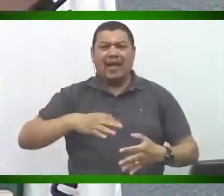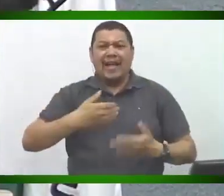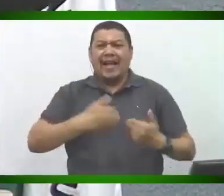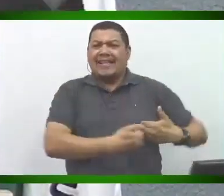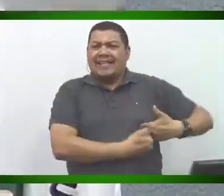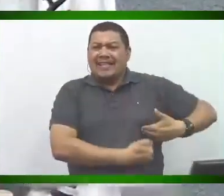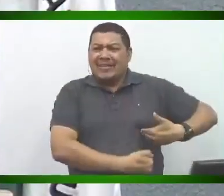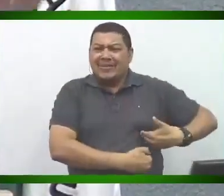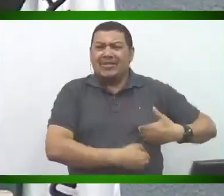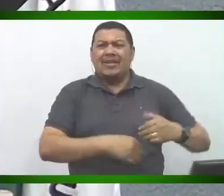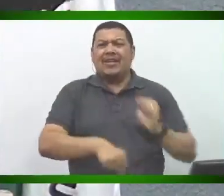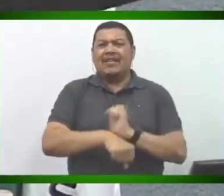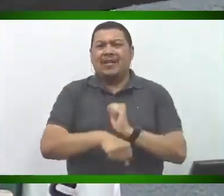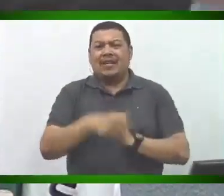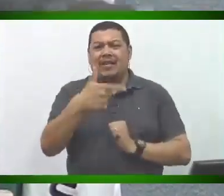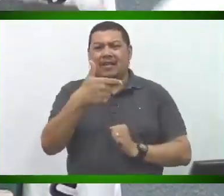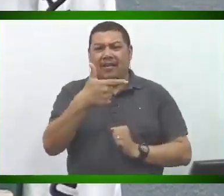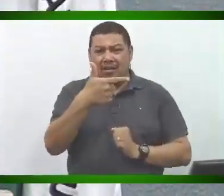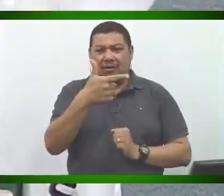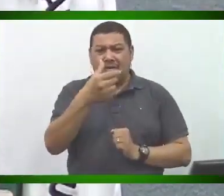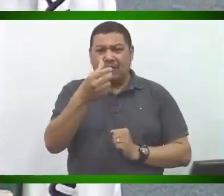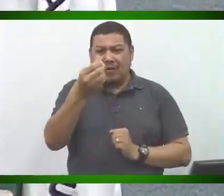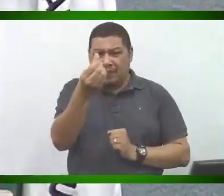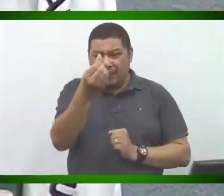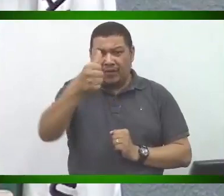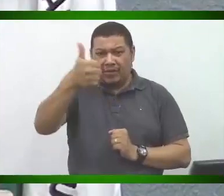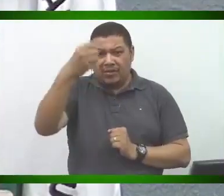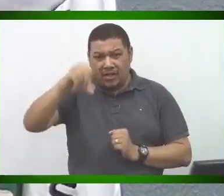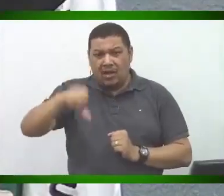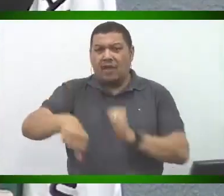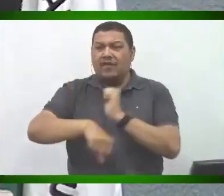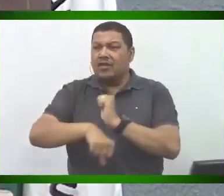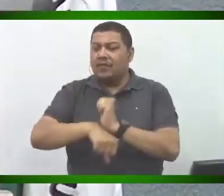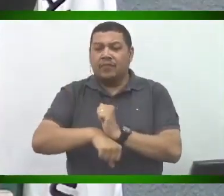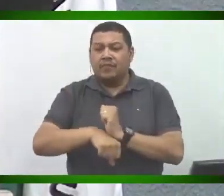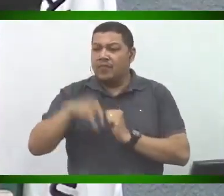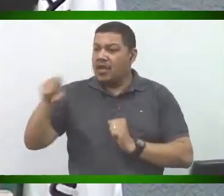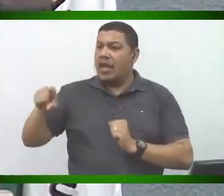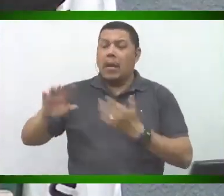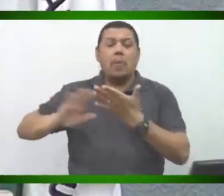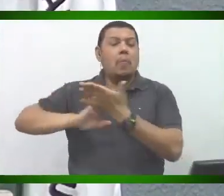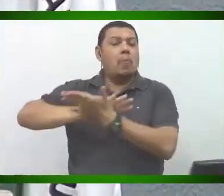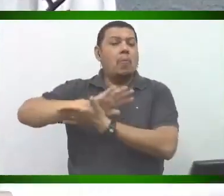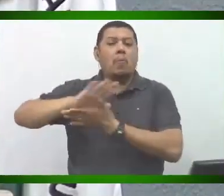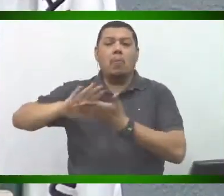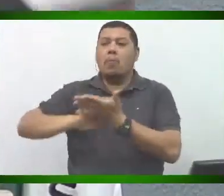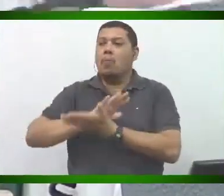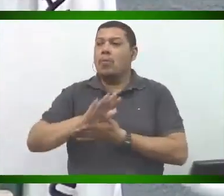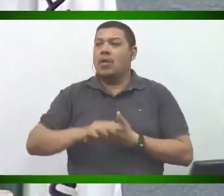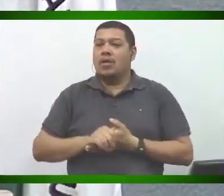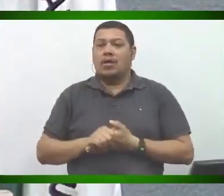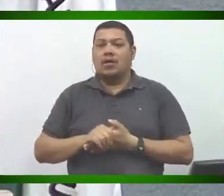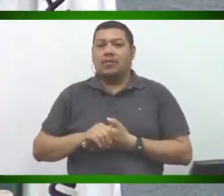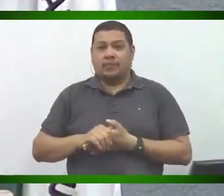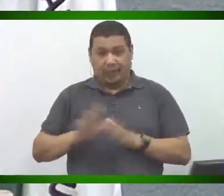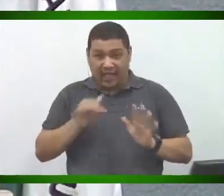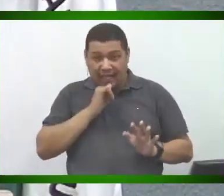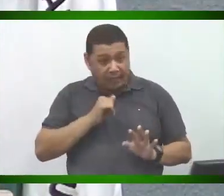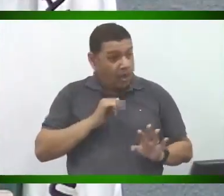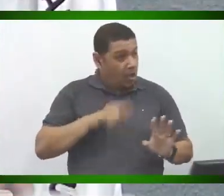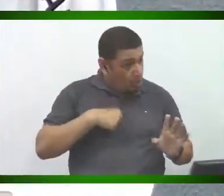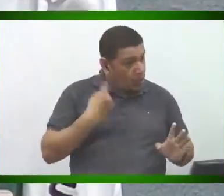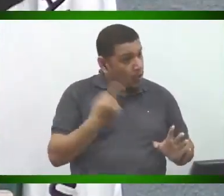eletiva desde 2019, quando o governo entrou no mandato. Em nenhum momento ele diz, vereador, nós